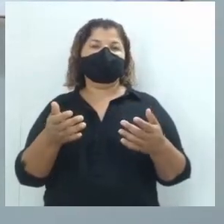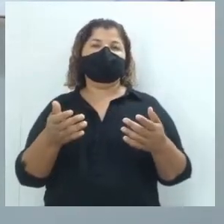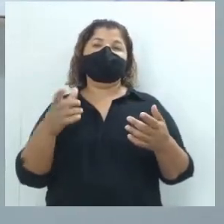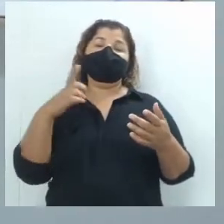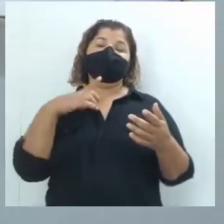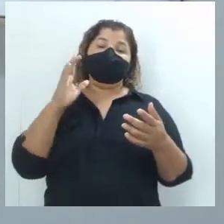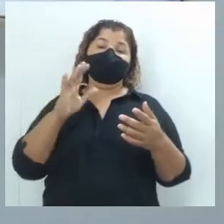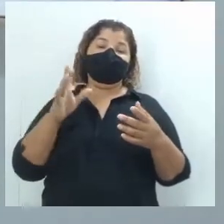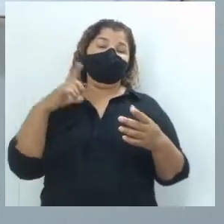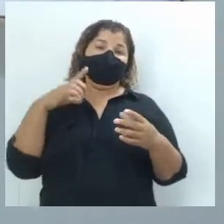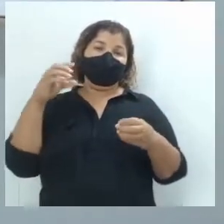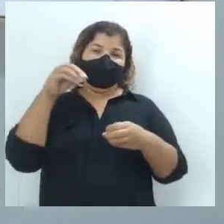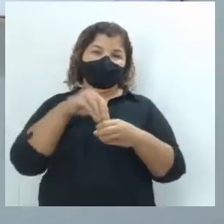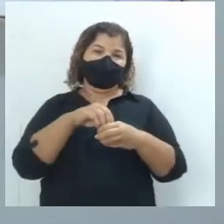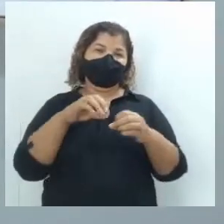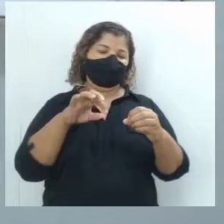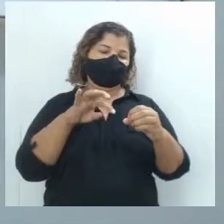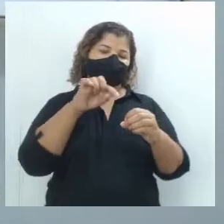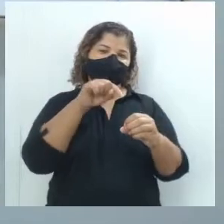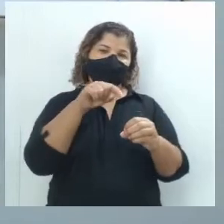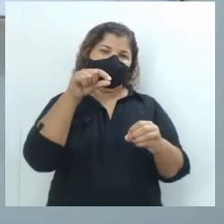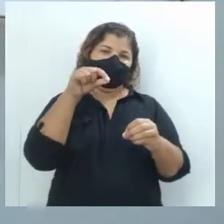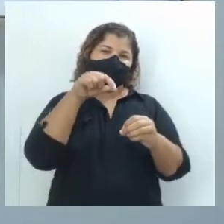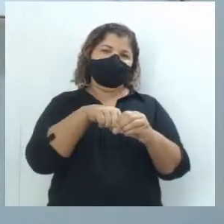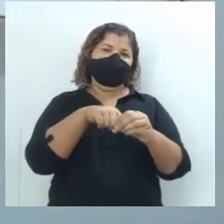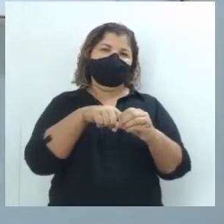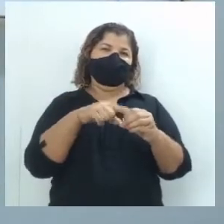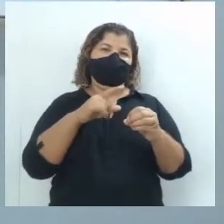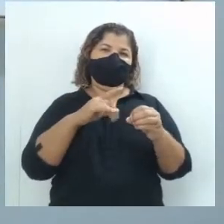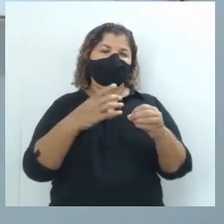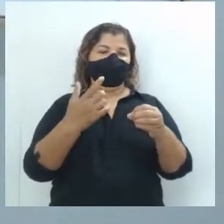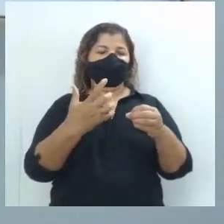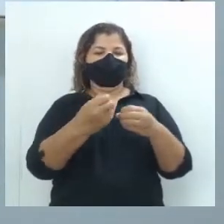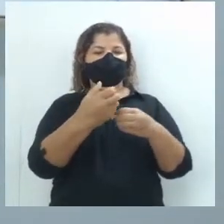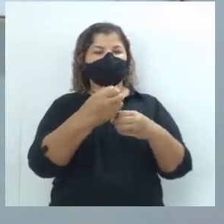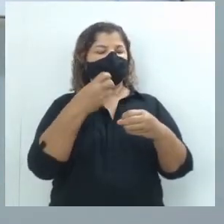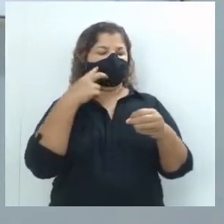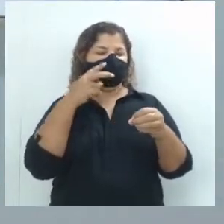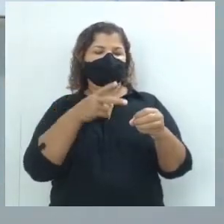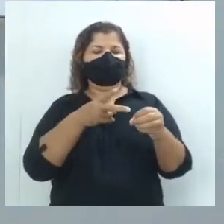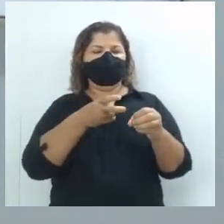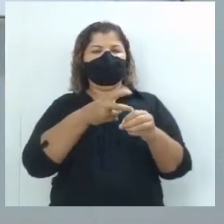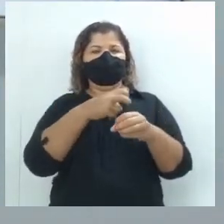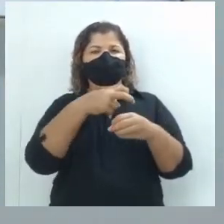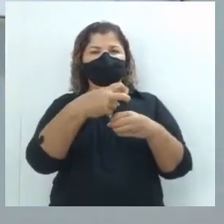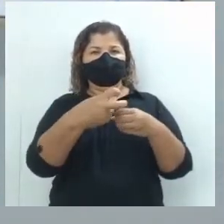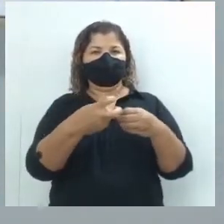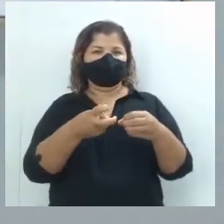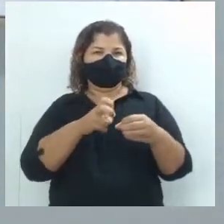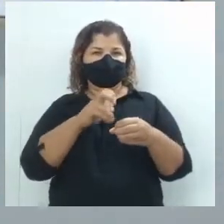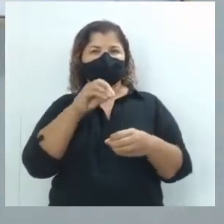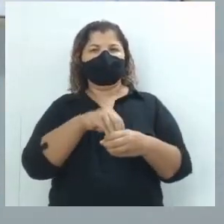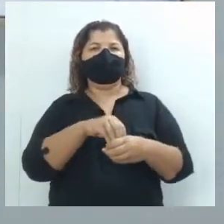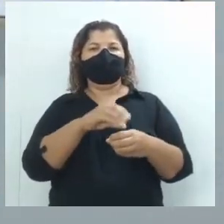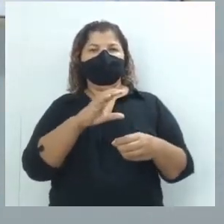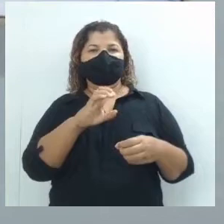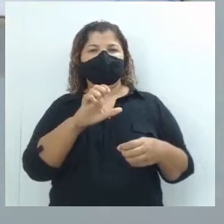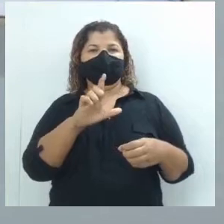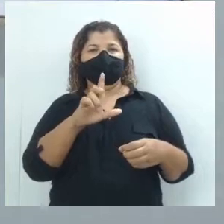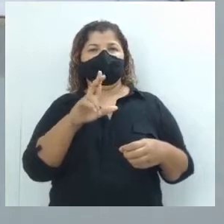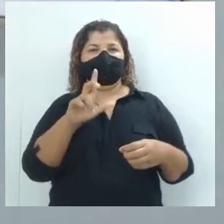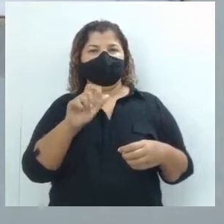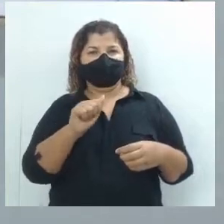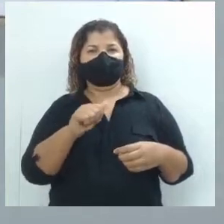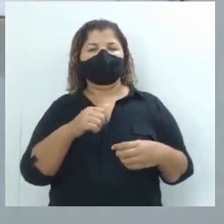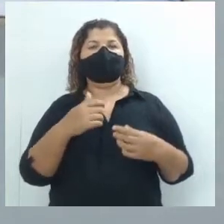está dentro da célula, ele já começa a ser lido pelos ribossomos da célula. Aí você pode dizer assim, ô Andrei, e o que é que vai acontecer